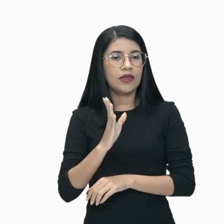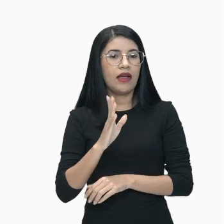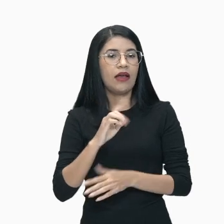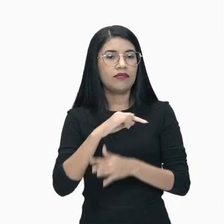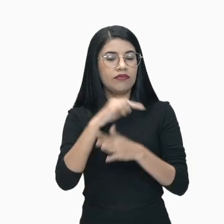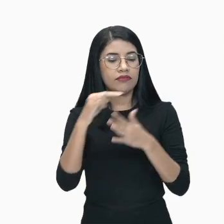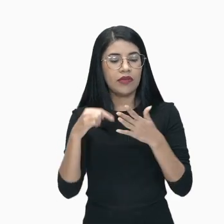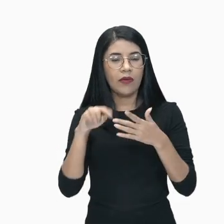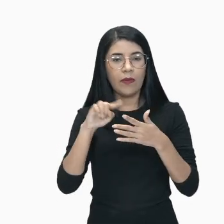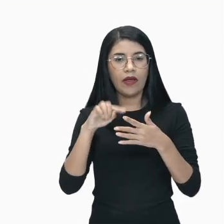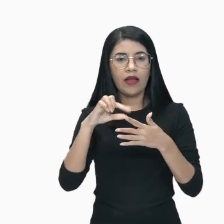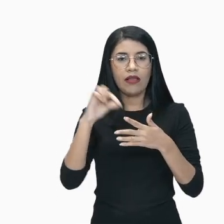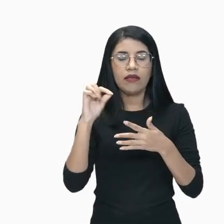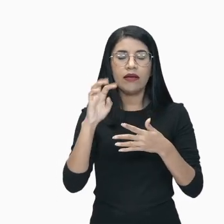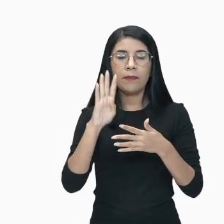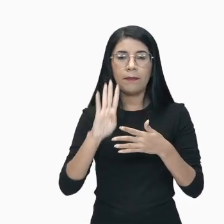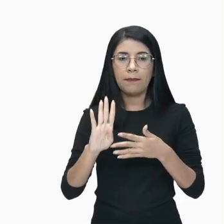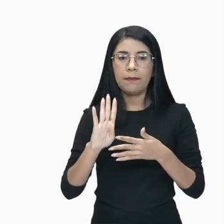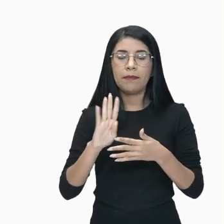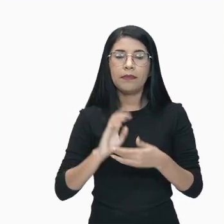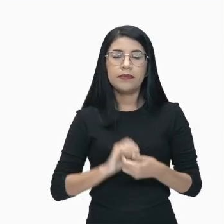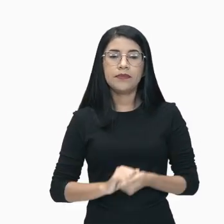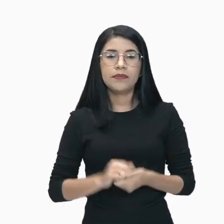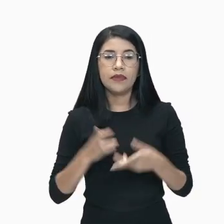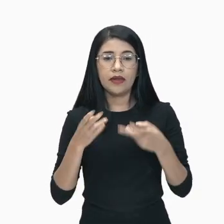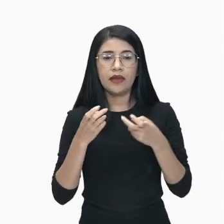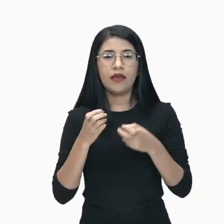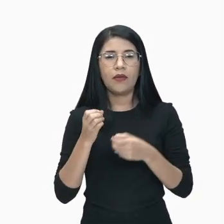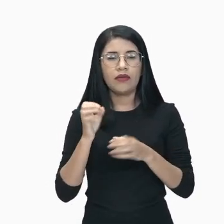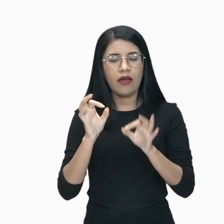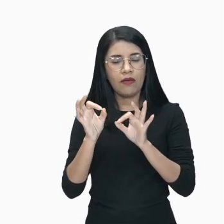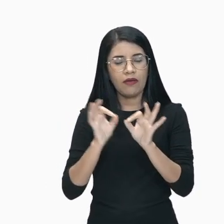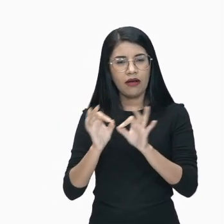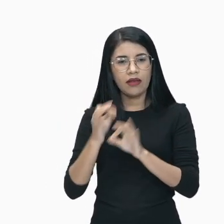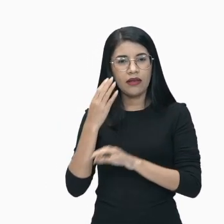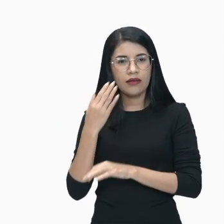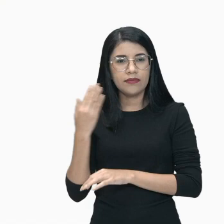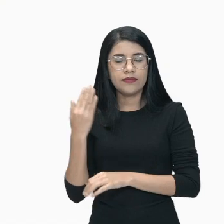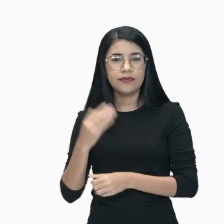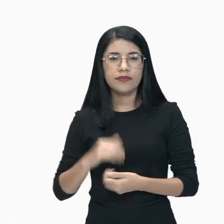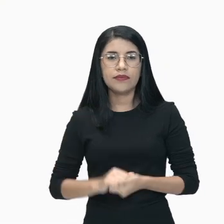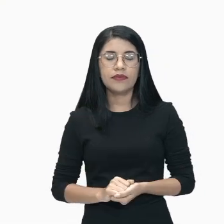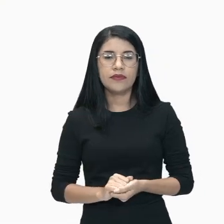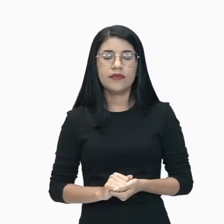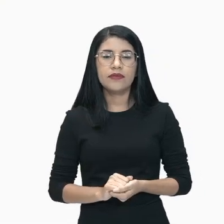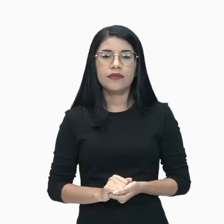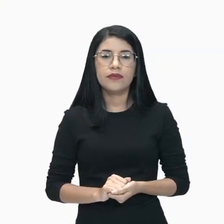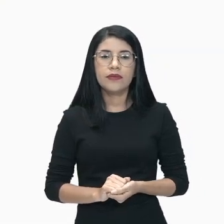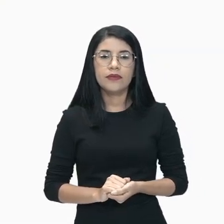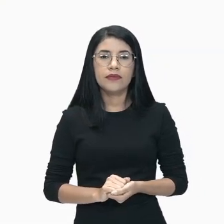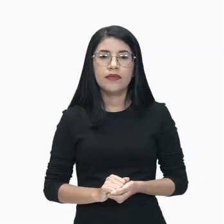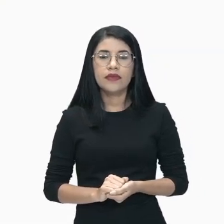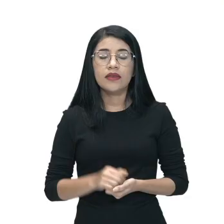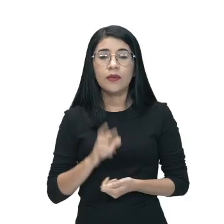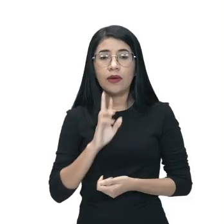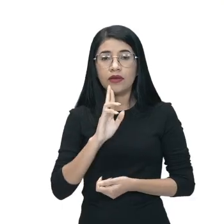para você observar, sem risco nenhum. E a solução, então, a letra que a gente vai marcar